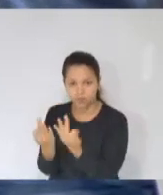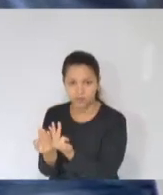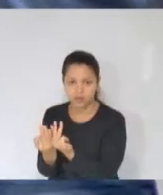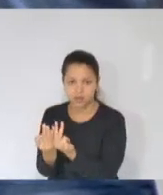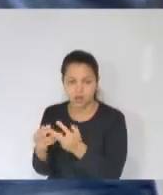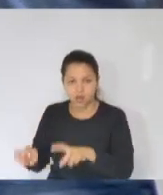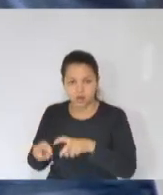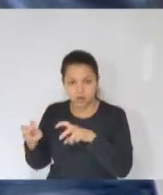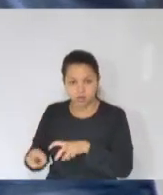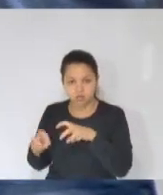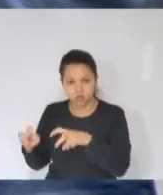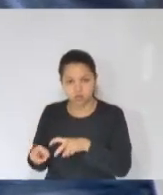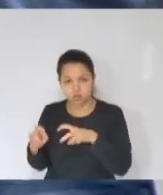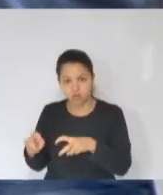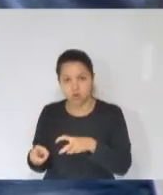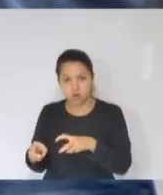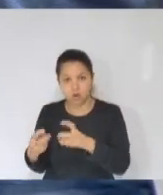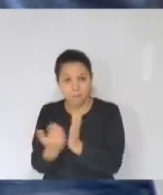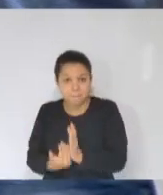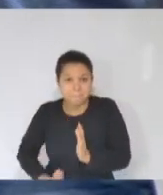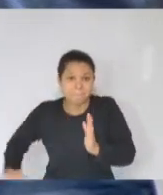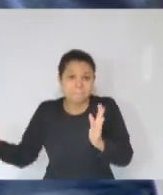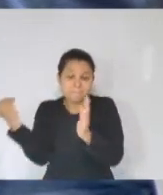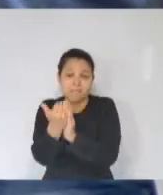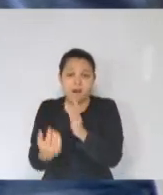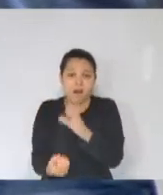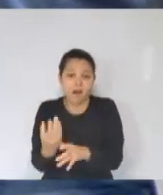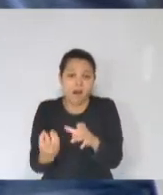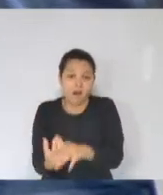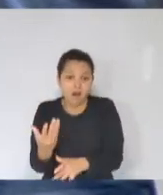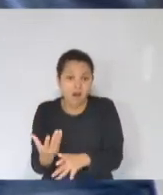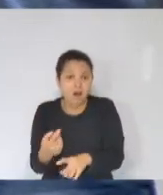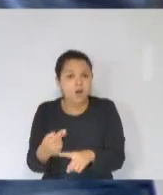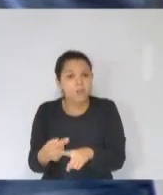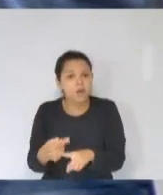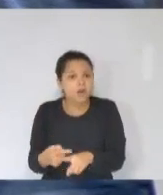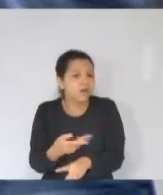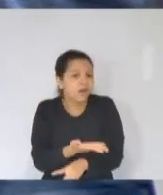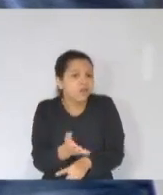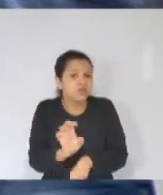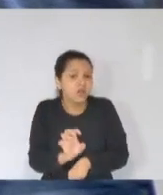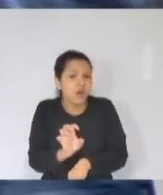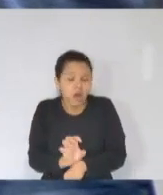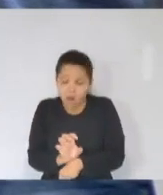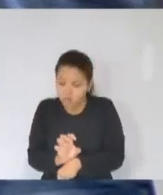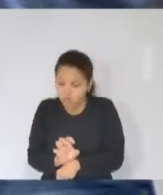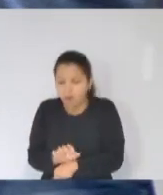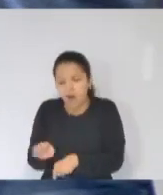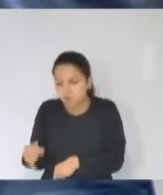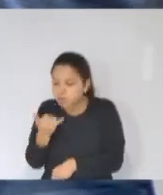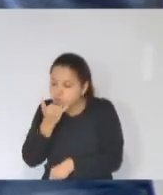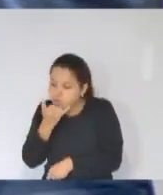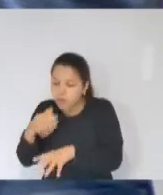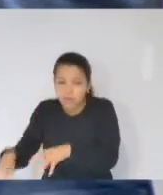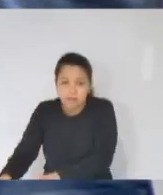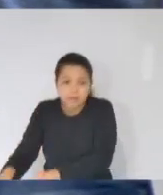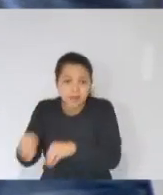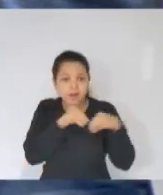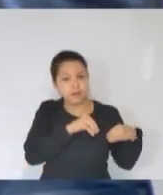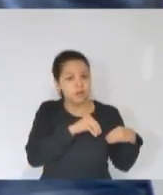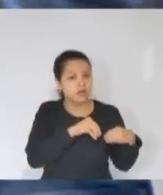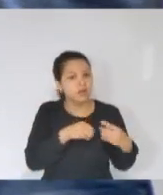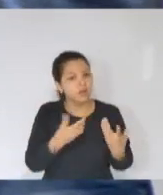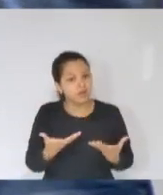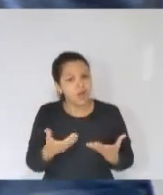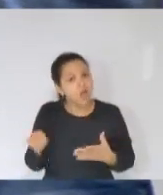que a reserva. Então, por que o nosso Estado agora vai tirar esse agricultor que trabalha, levanta às 5 horas da manhã para